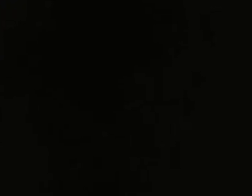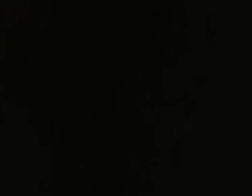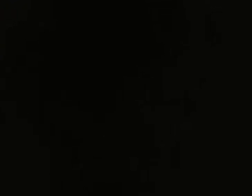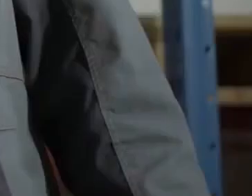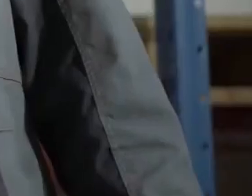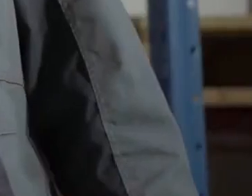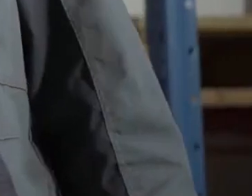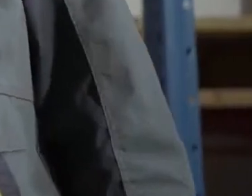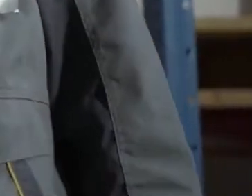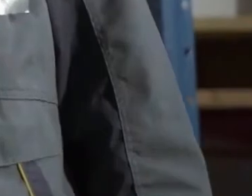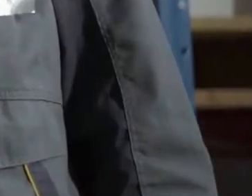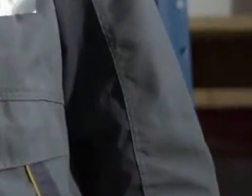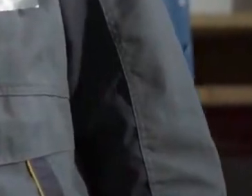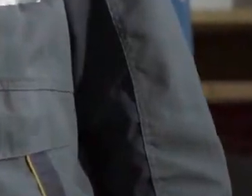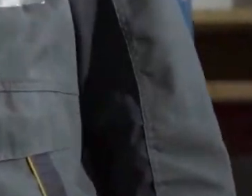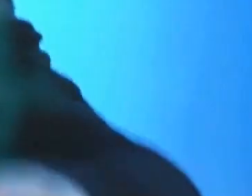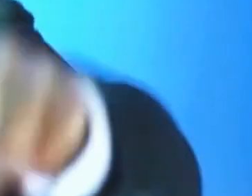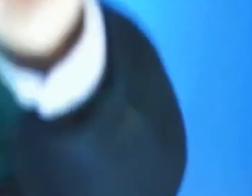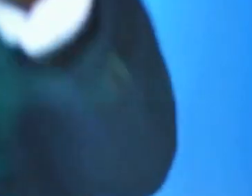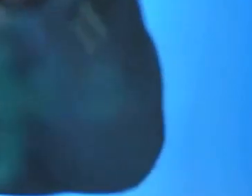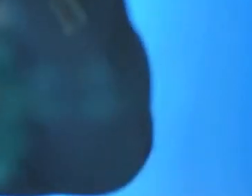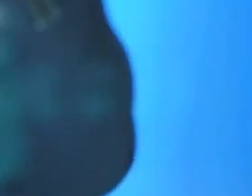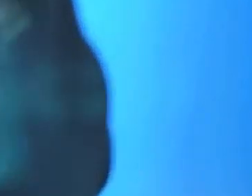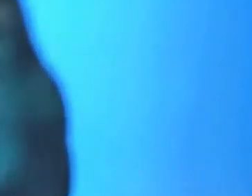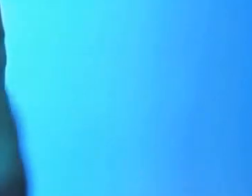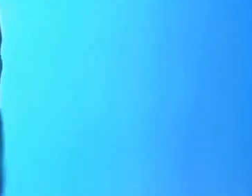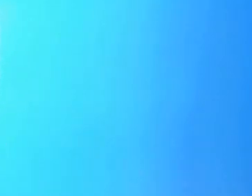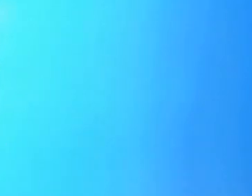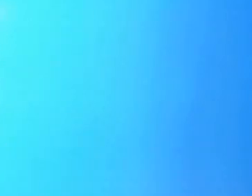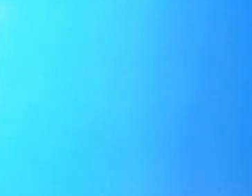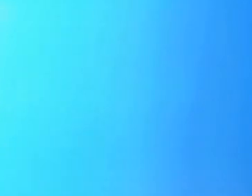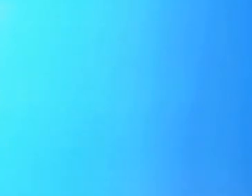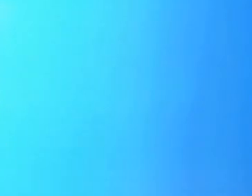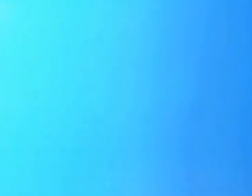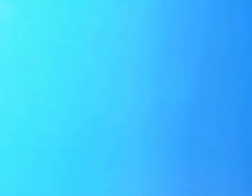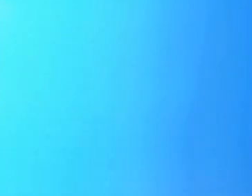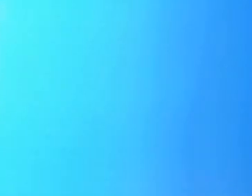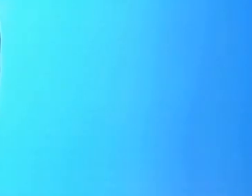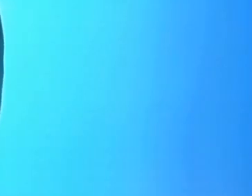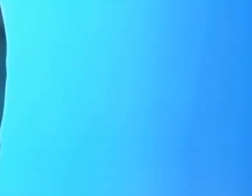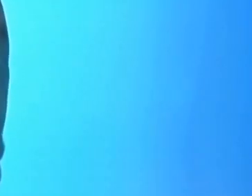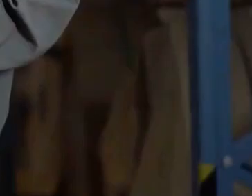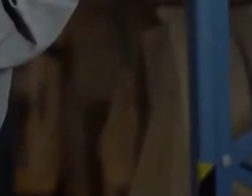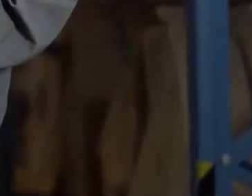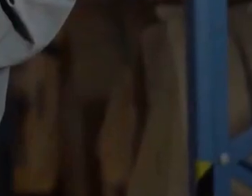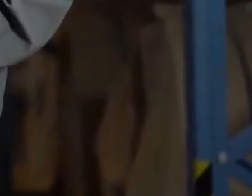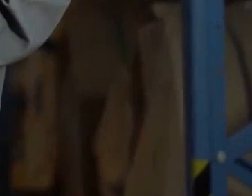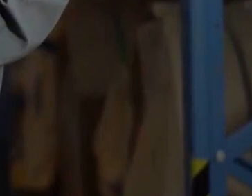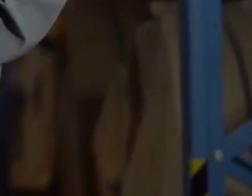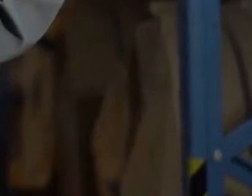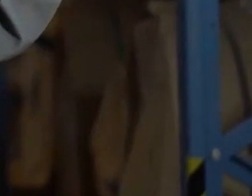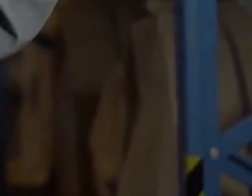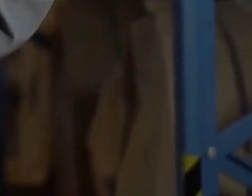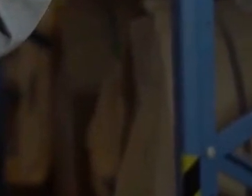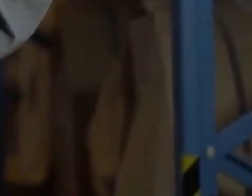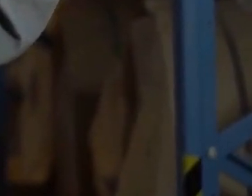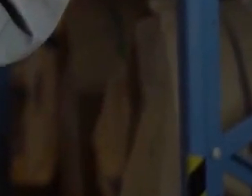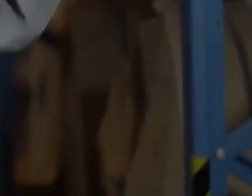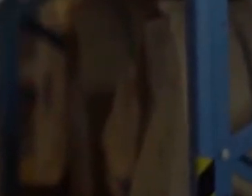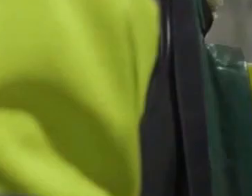pessoal, a gente ter esse tipo de conhecimento. Porque a universidade brasileira, por exemplo, os professores que são formados nas